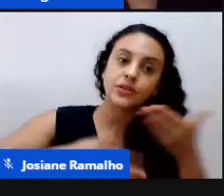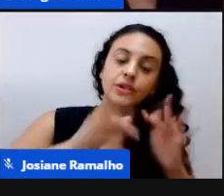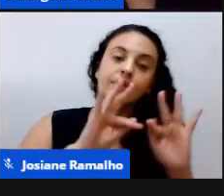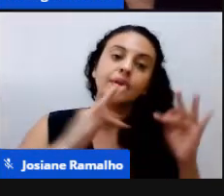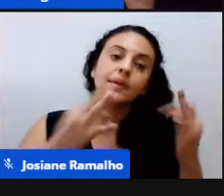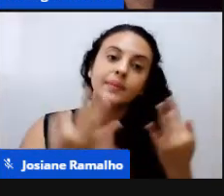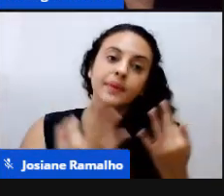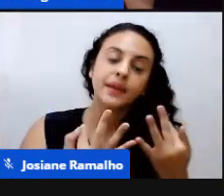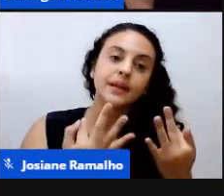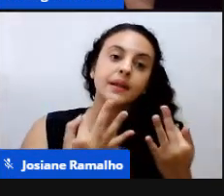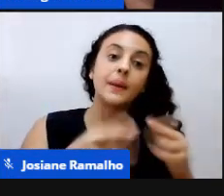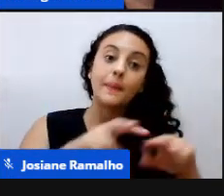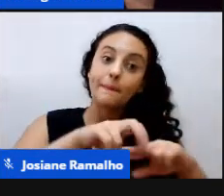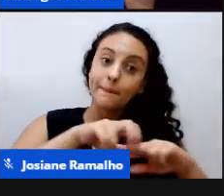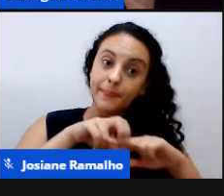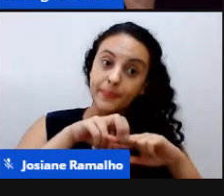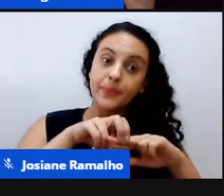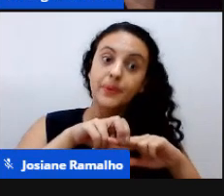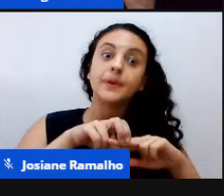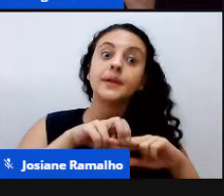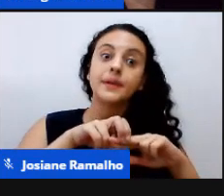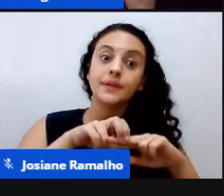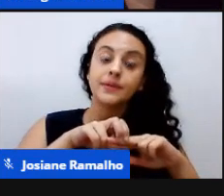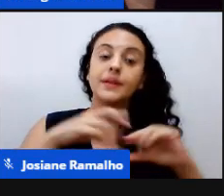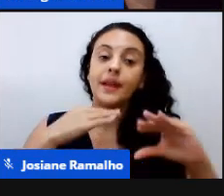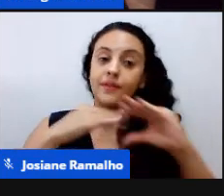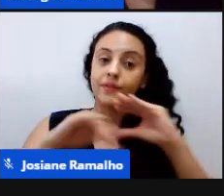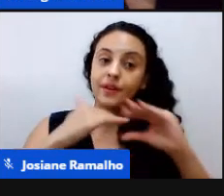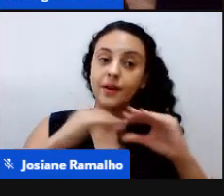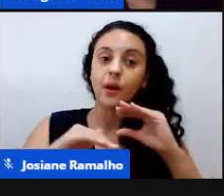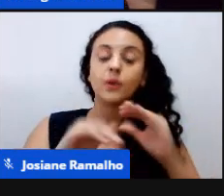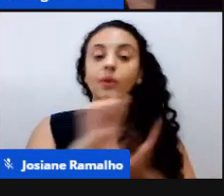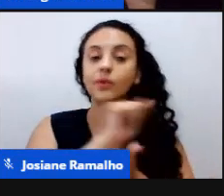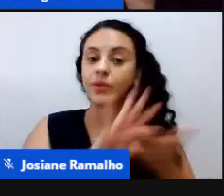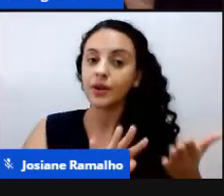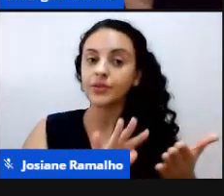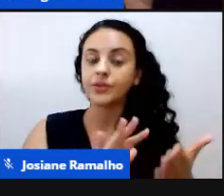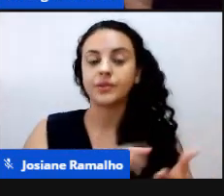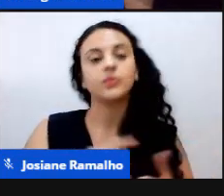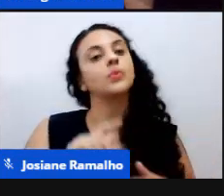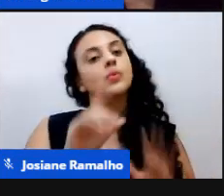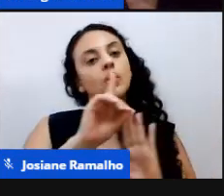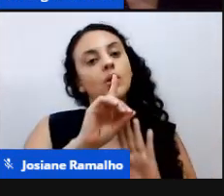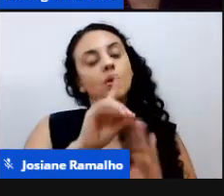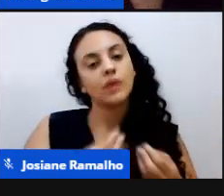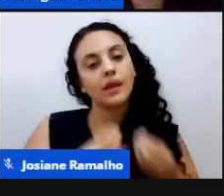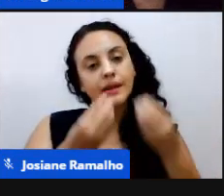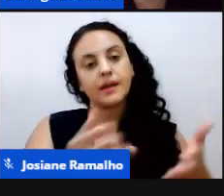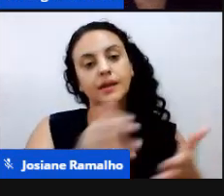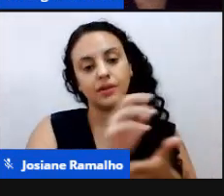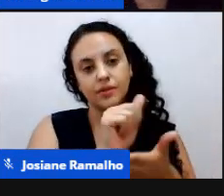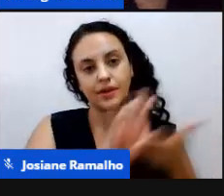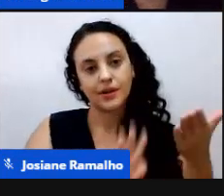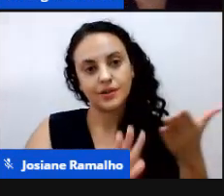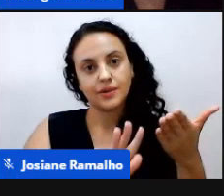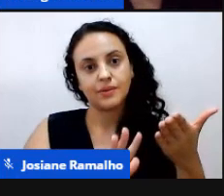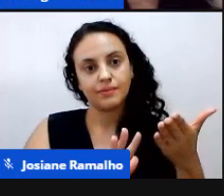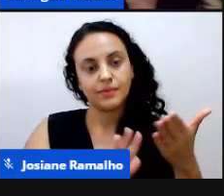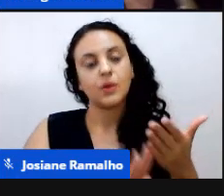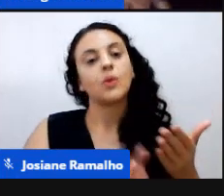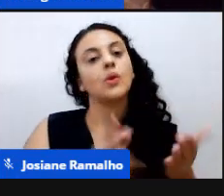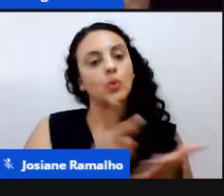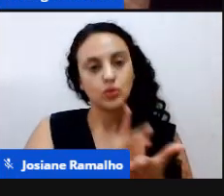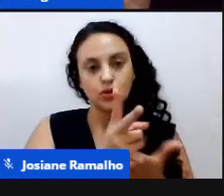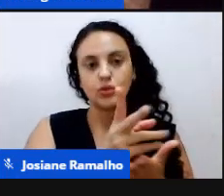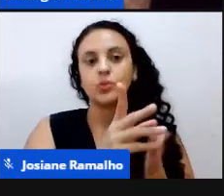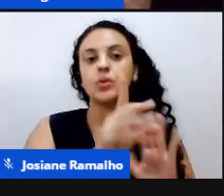família. Por isso que a gente está mandando a atividade. Então, esses direitos não foram subtraídos dessas crianças.